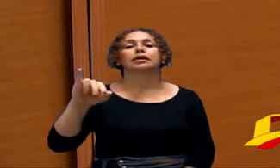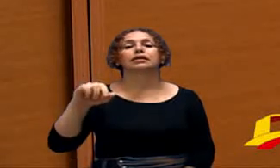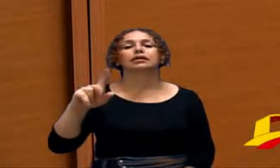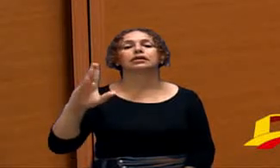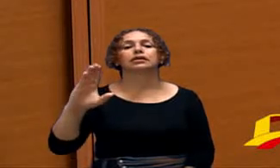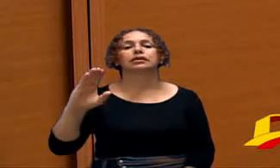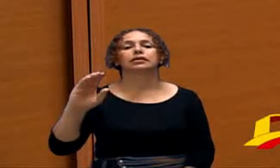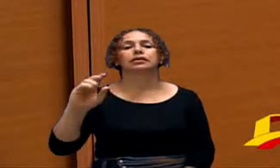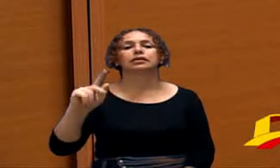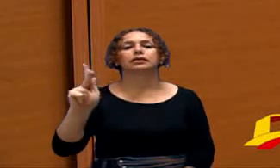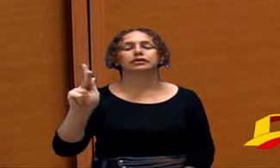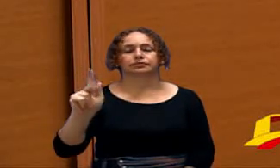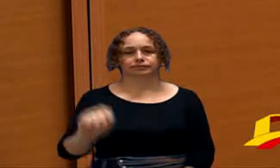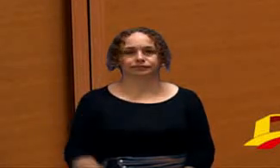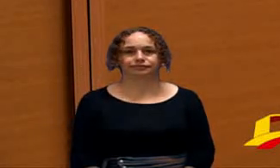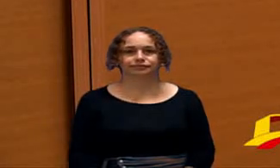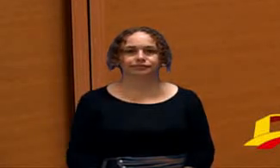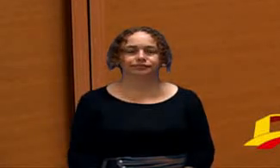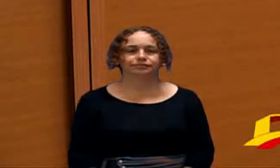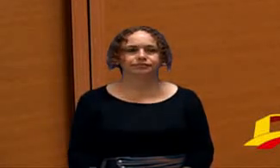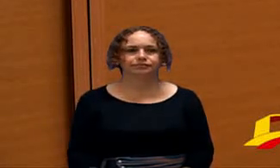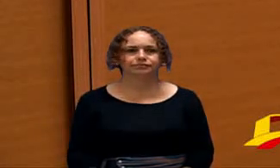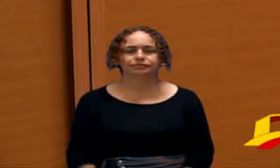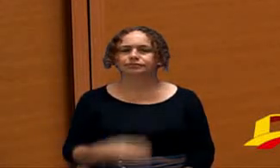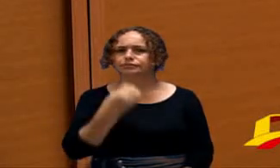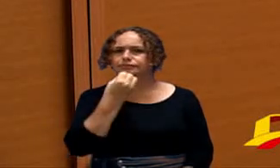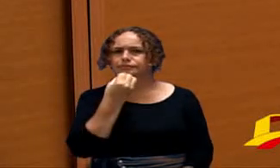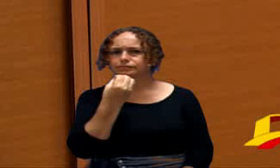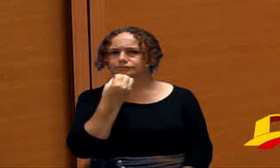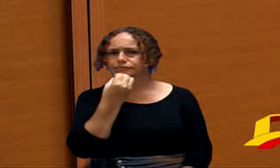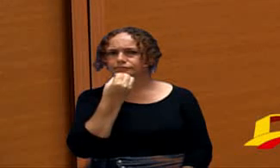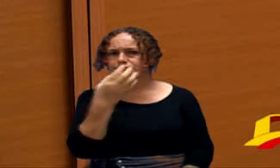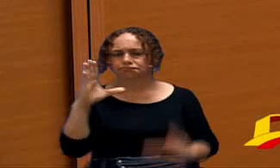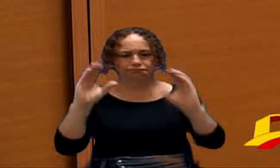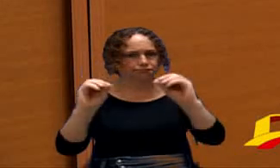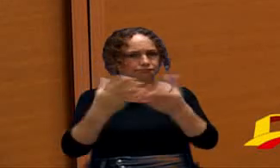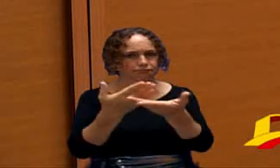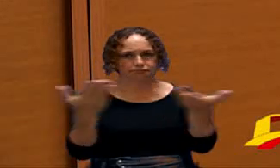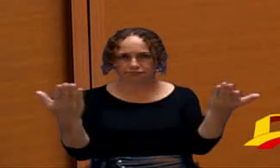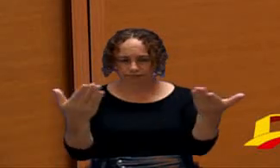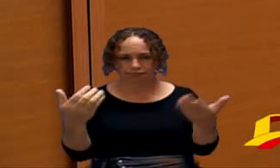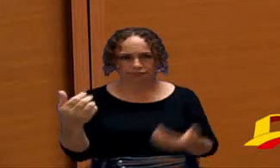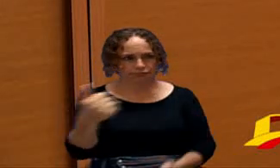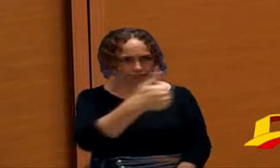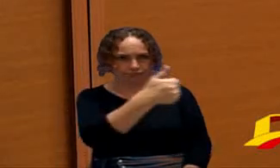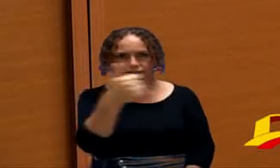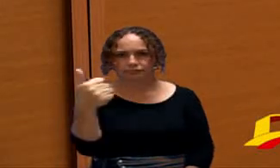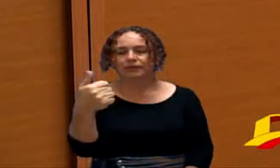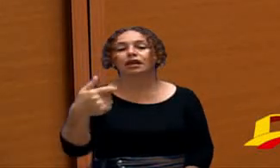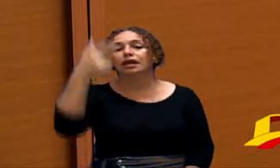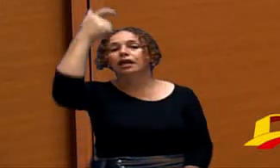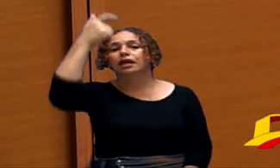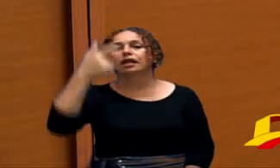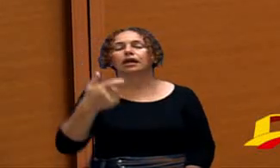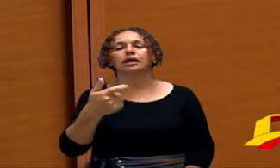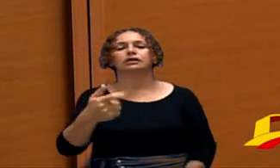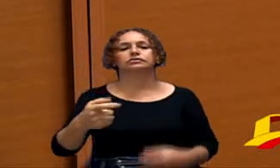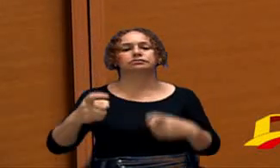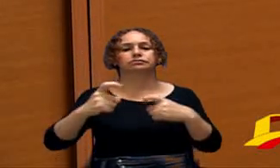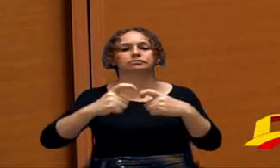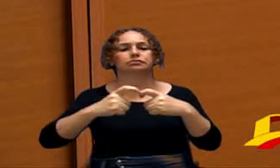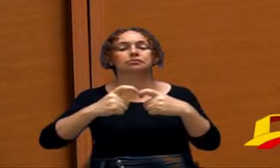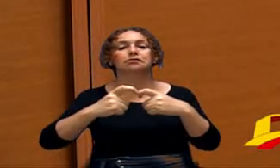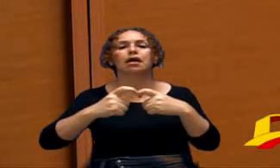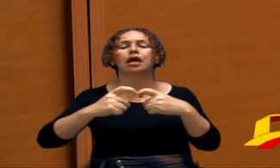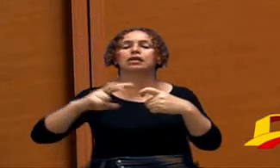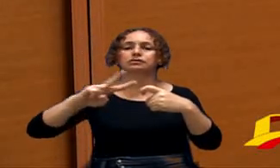Tá aberto, Eric. Boa noite, pessoal, tudo bem? Pode puxar o microfone. Eu sou o Eric, médico veterinário, trabalhei no